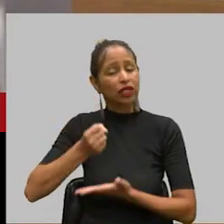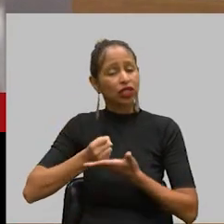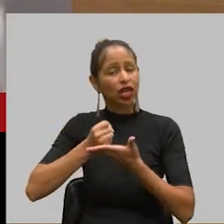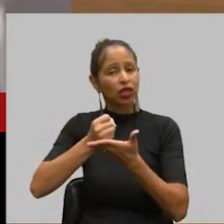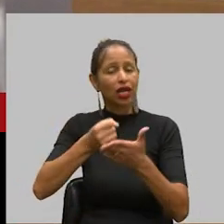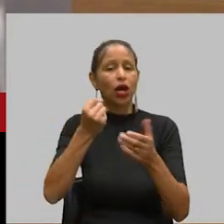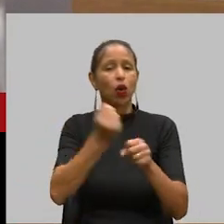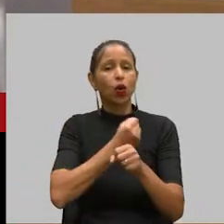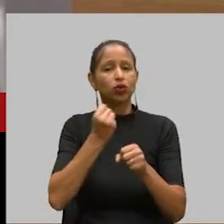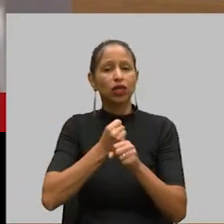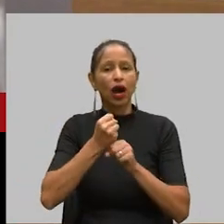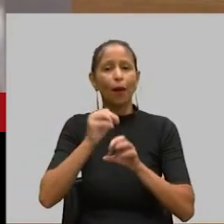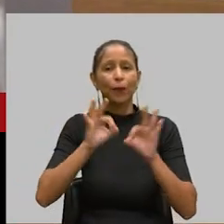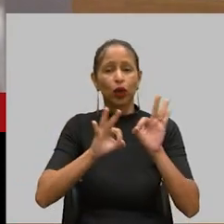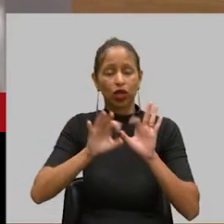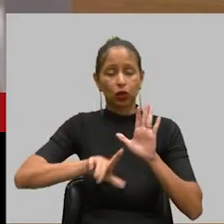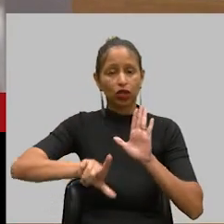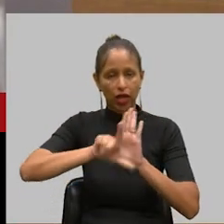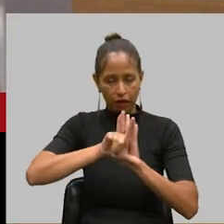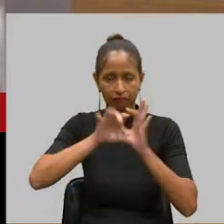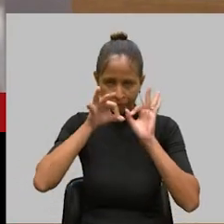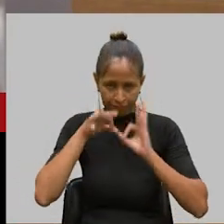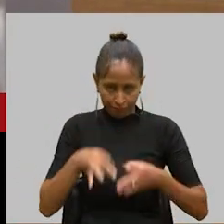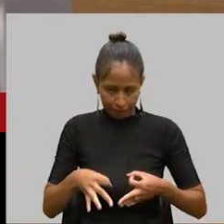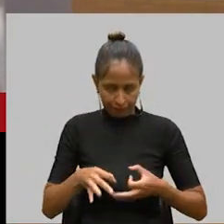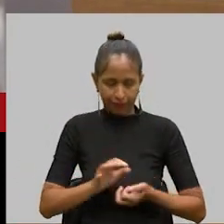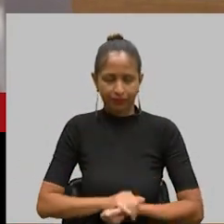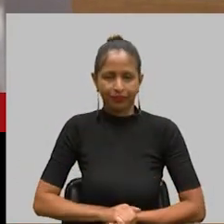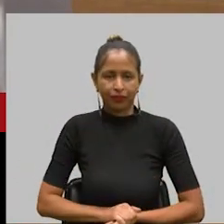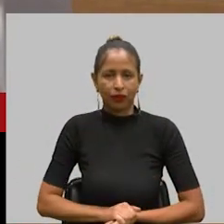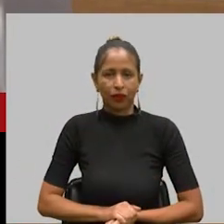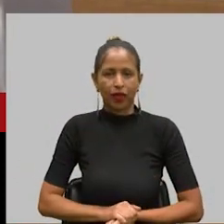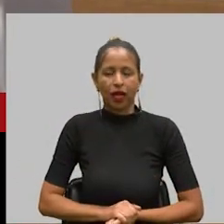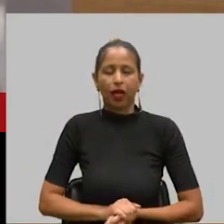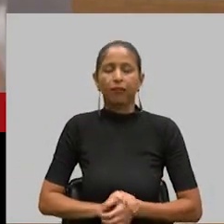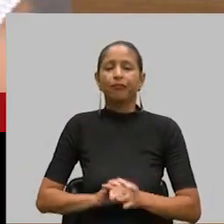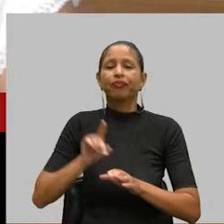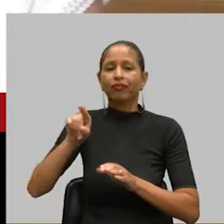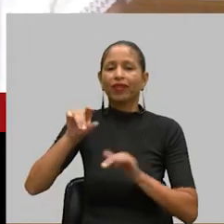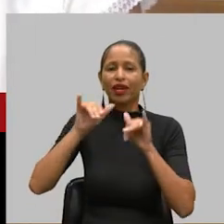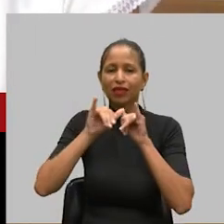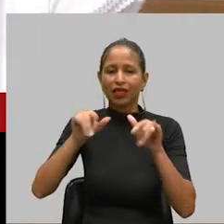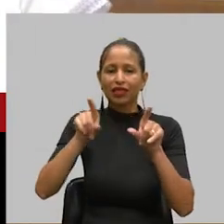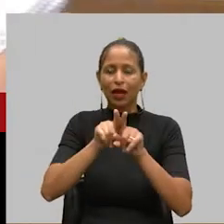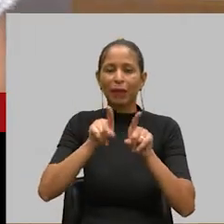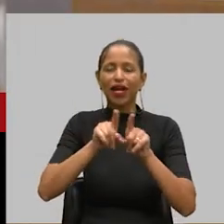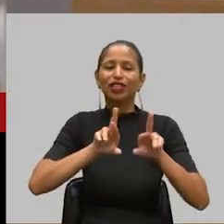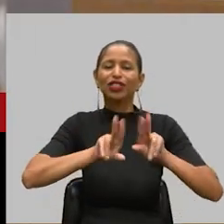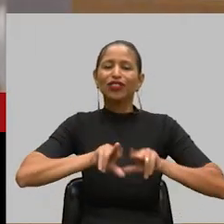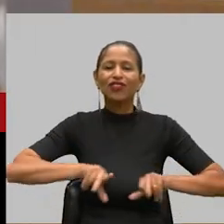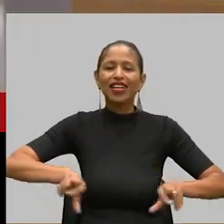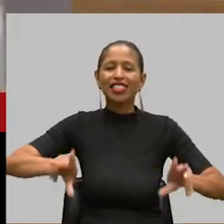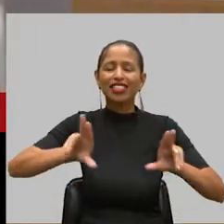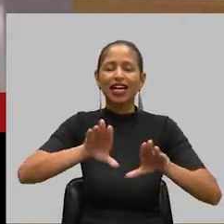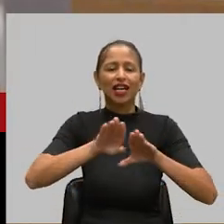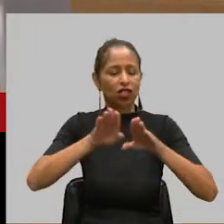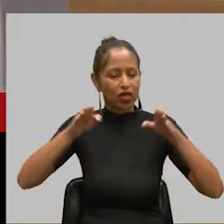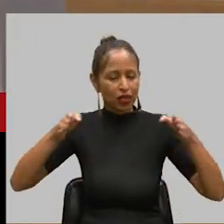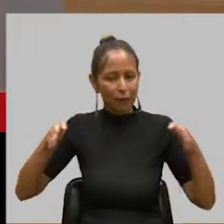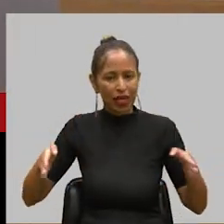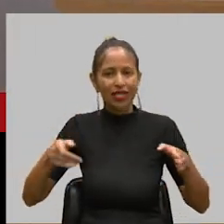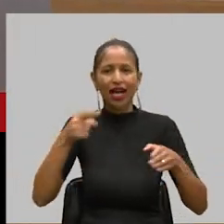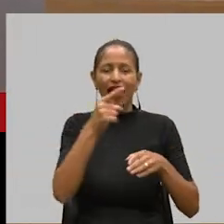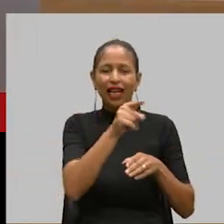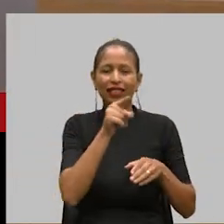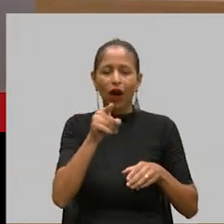construção do projeto de lei tá eh levando em consideração né a diversidade aqui da nossa mesa e que cada um